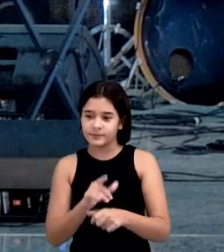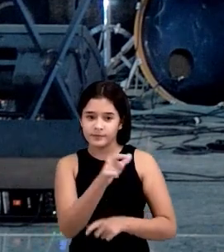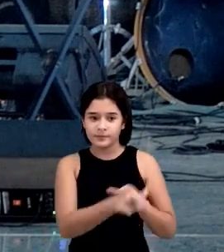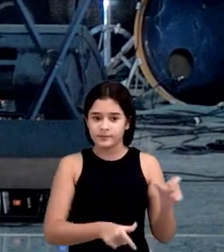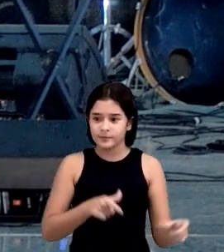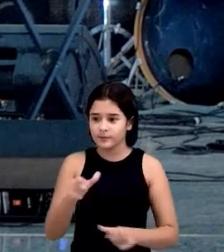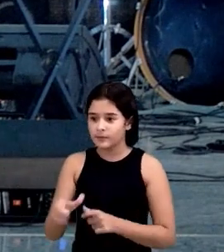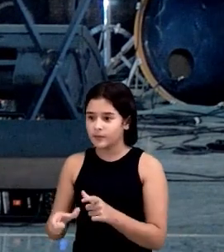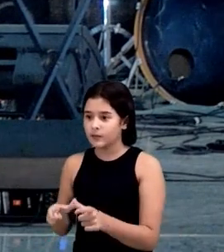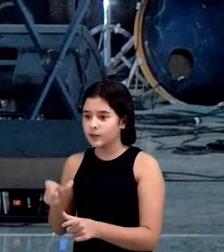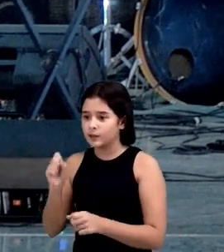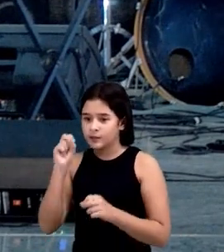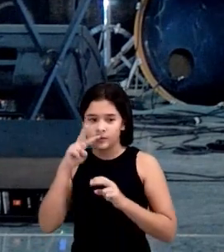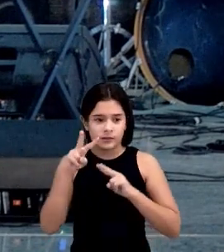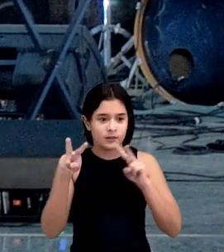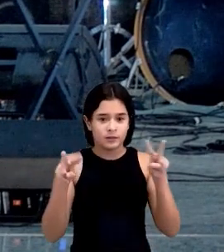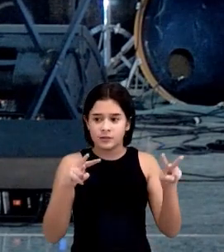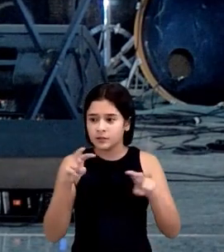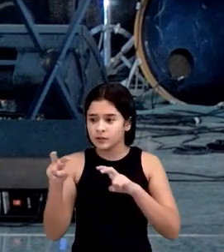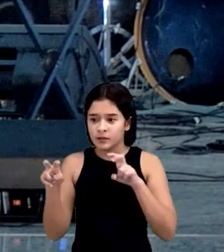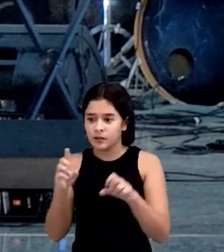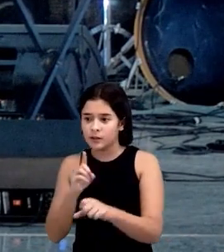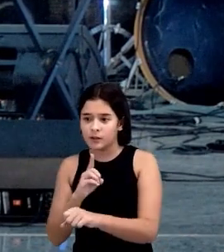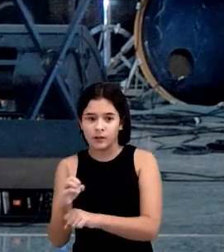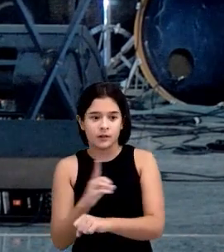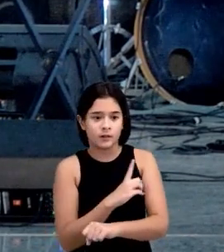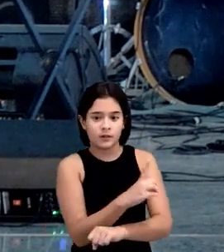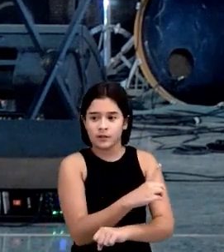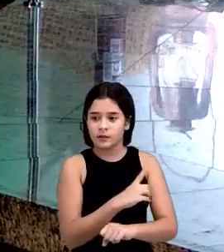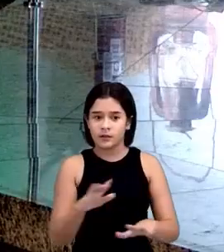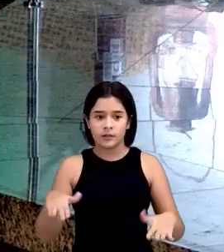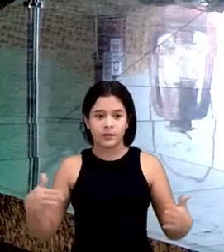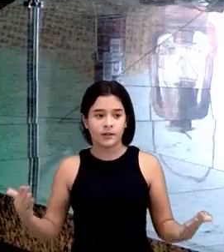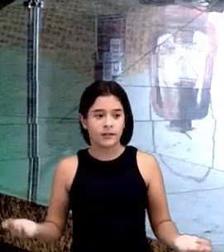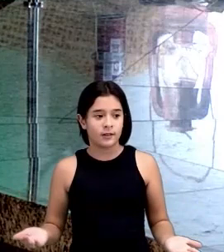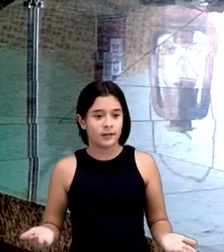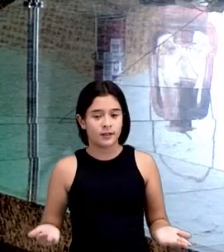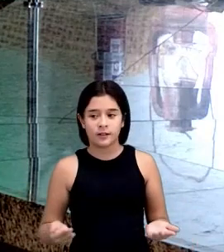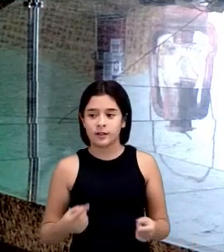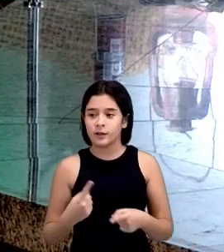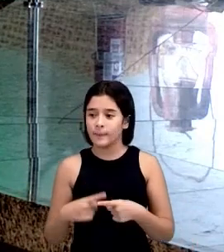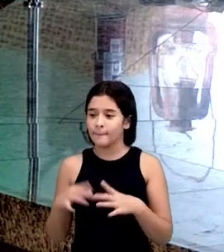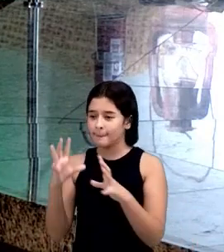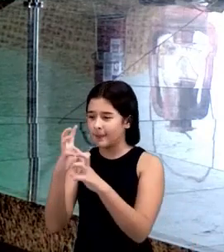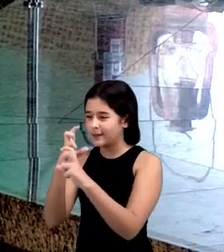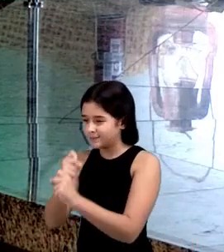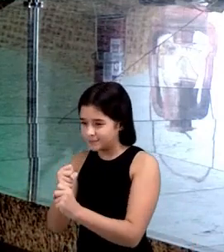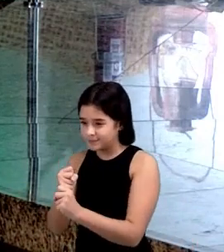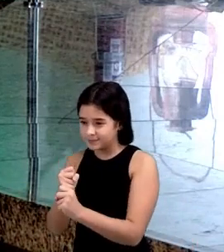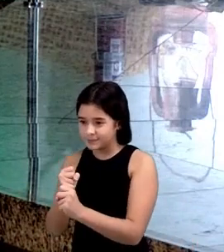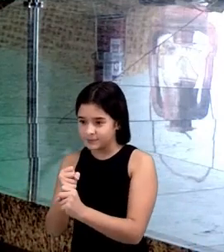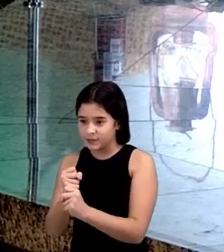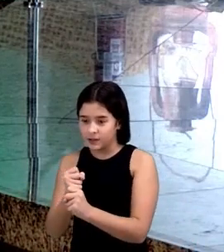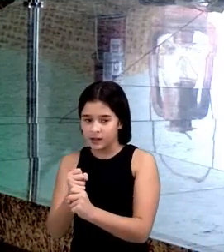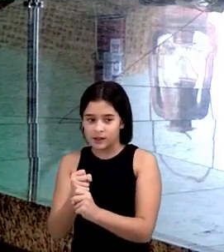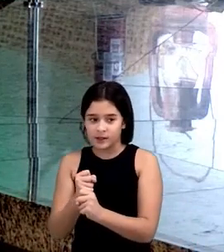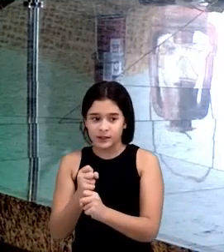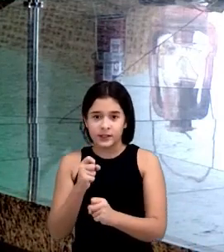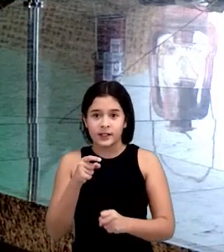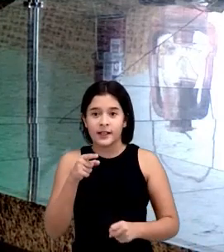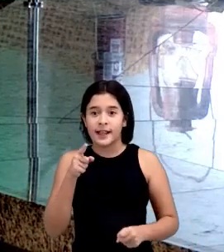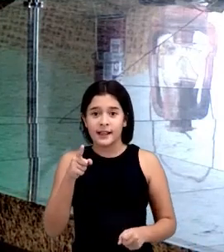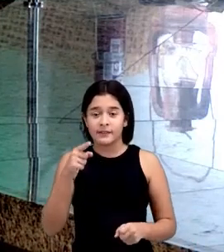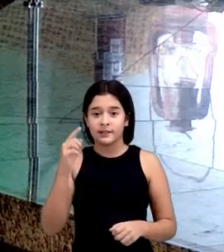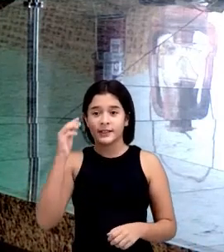num resultado catastrófico. Ela não saberia por onde caminhar. Eu às vezes faço essa dinâmica quando a gente está viajando à noite de carro,